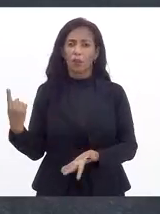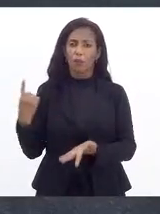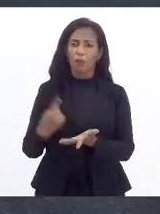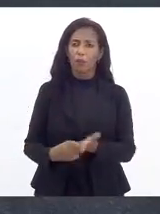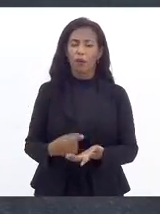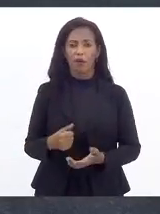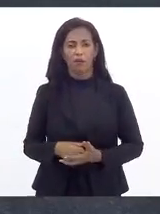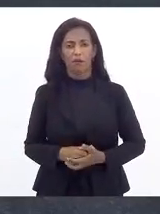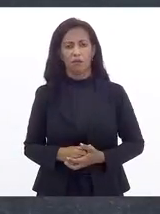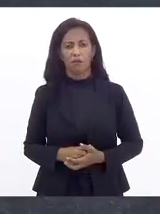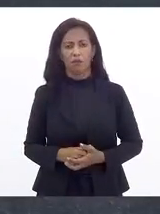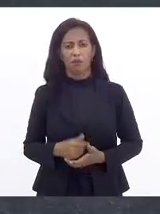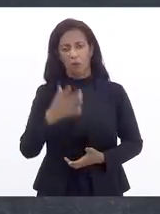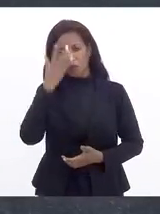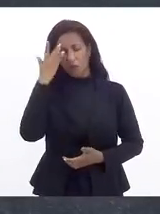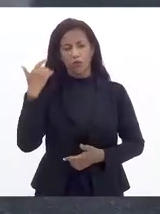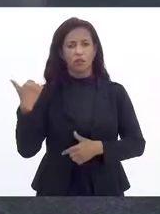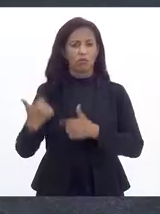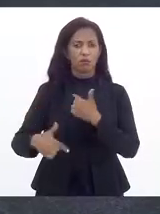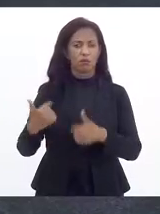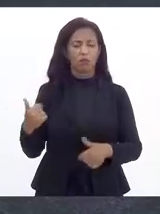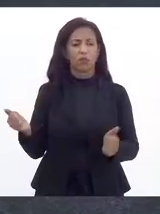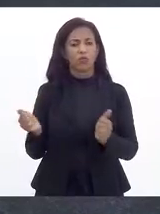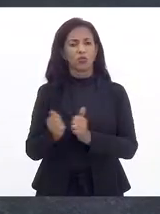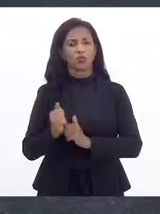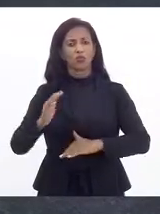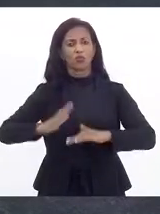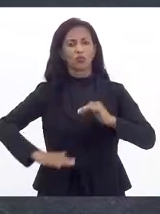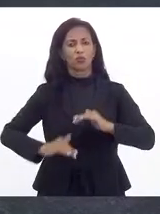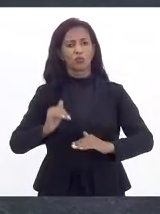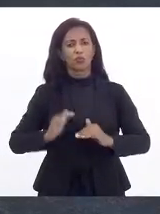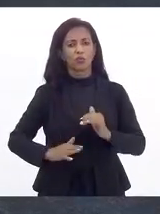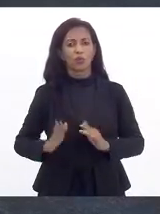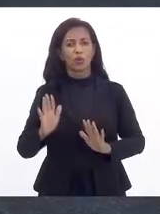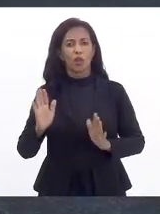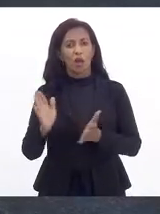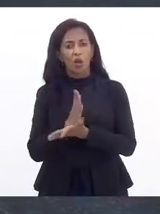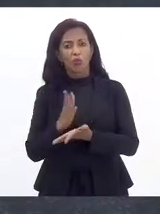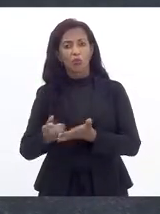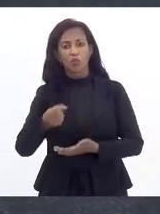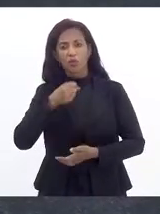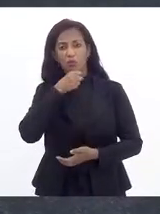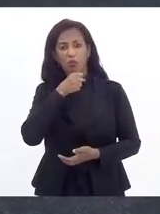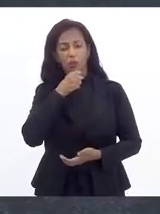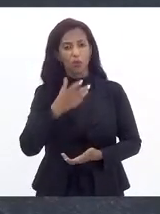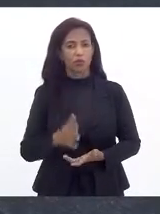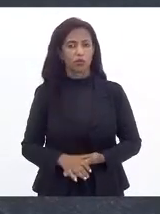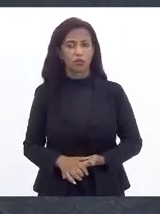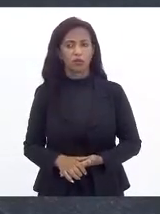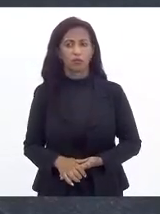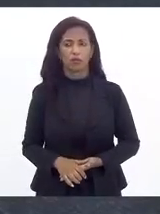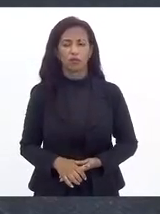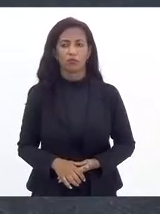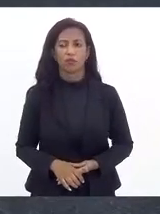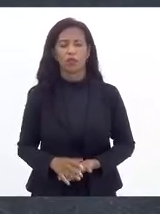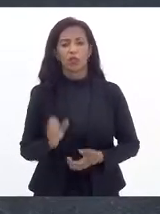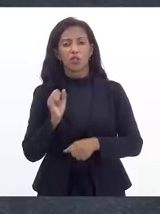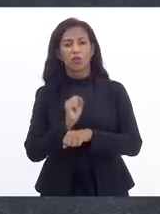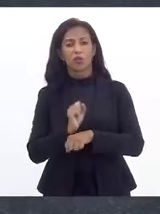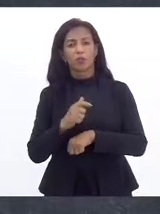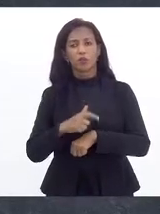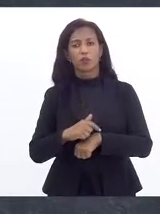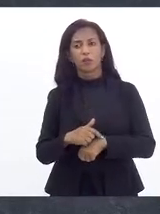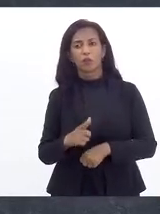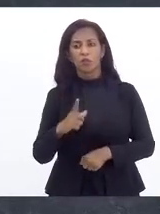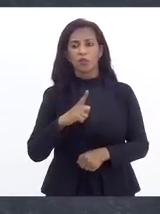É um marco, Tia Ju, para quem lutou aqui, junto com esses profissionais. Muitos já estão idosos. Muitos já estão idosos, aguardando esse momento.